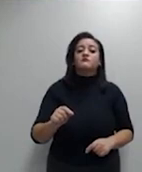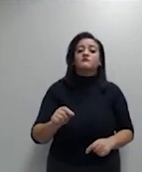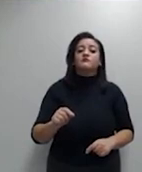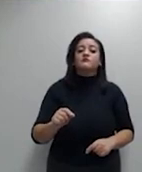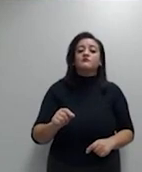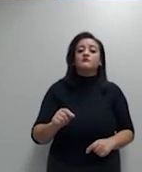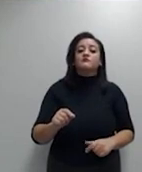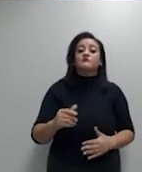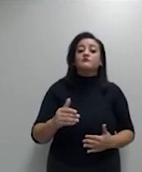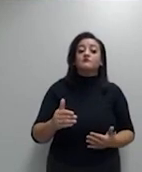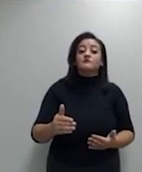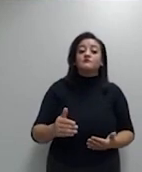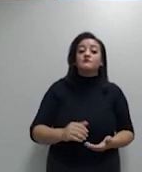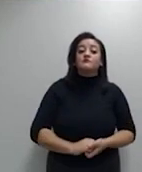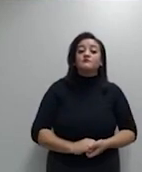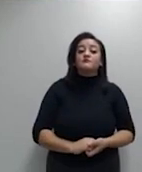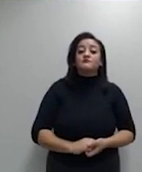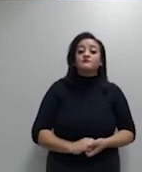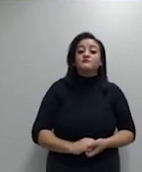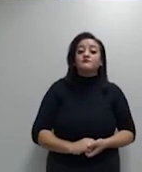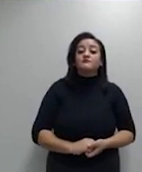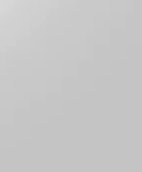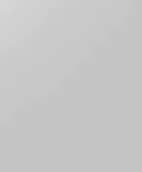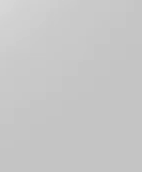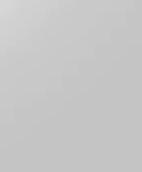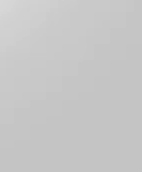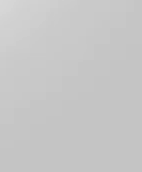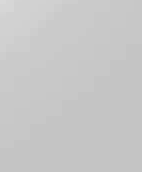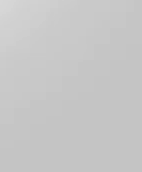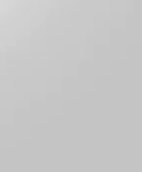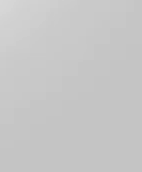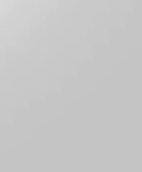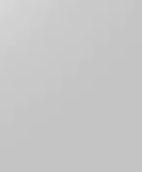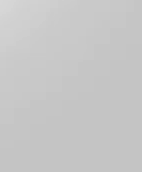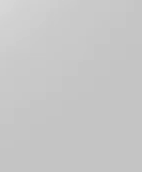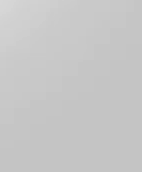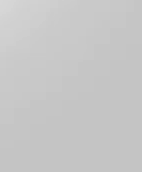especial seguiu o entendimento da ministra relatora min